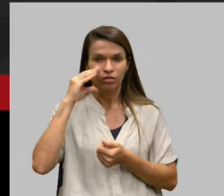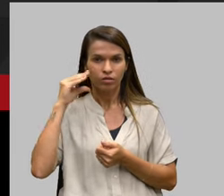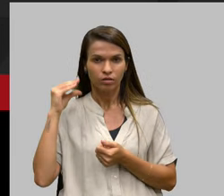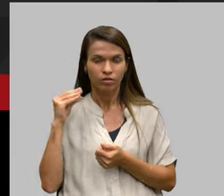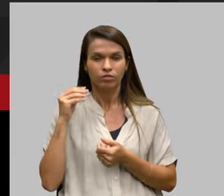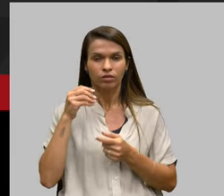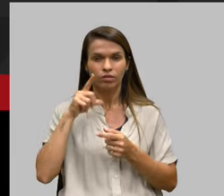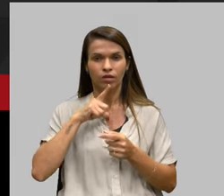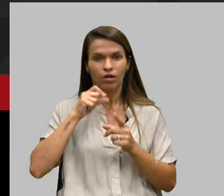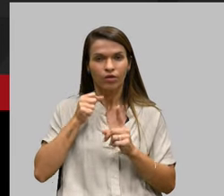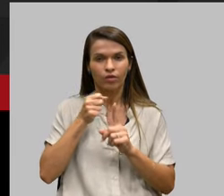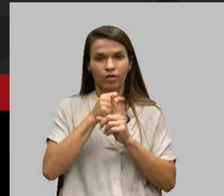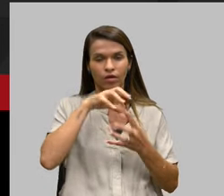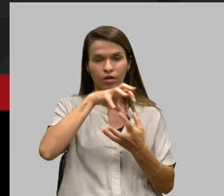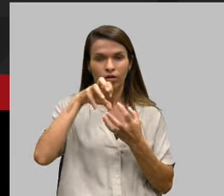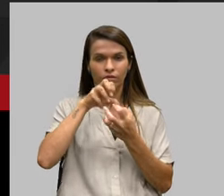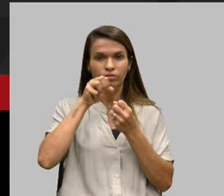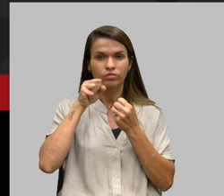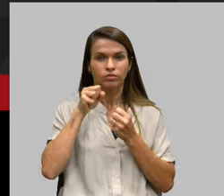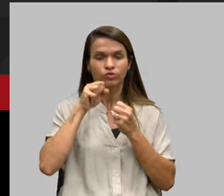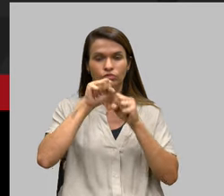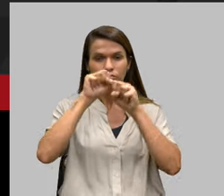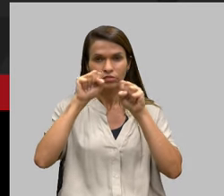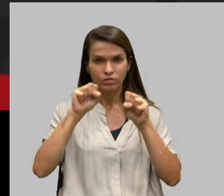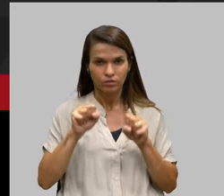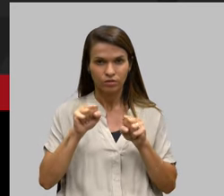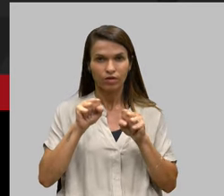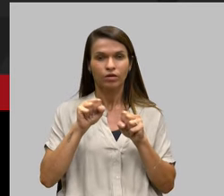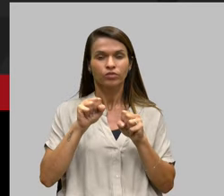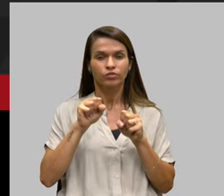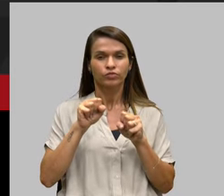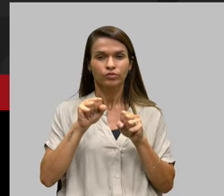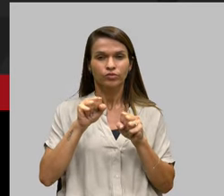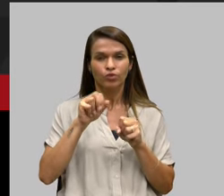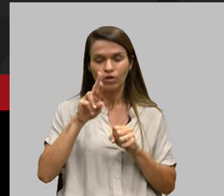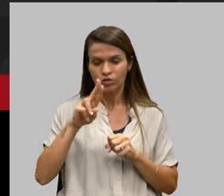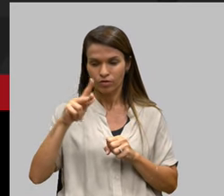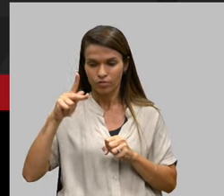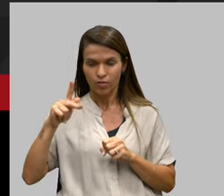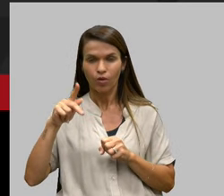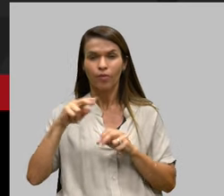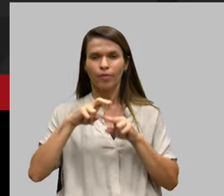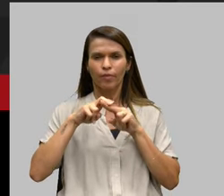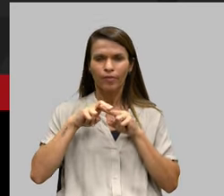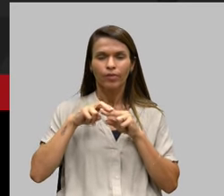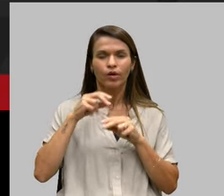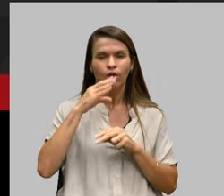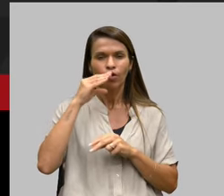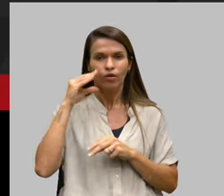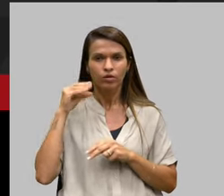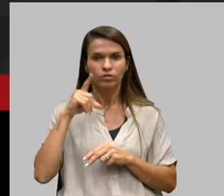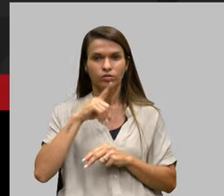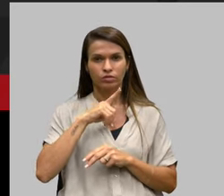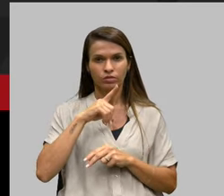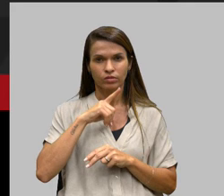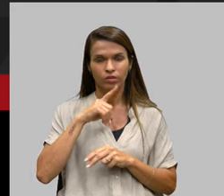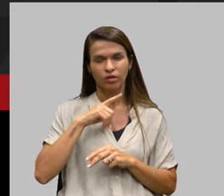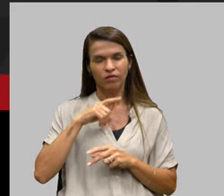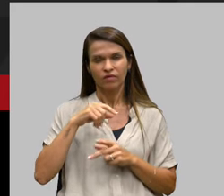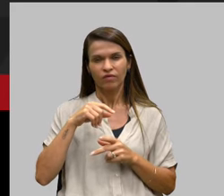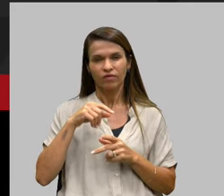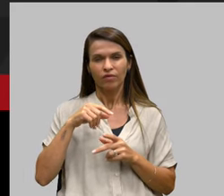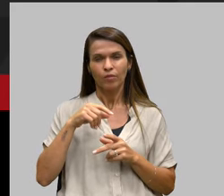Impacto para a sustentabilidade do sistema dos regimes próprios porque um servidor que estiver com incapacidade